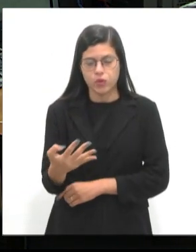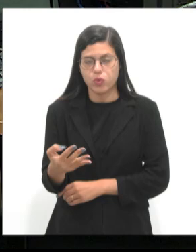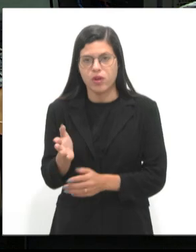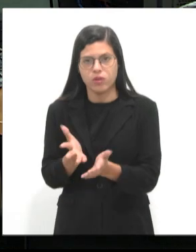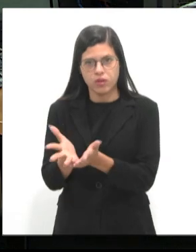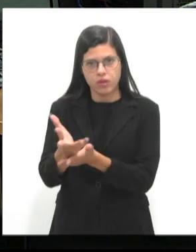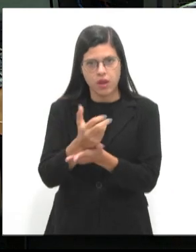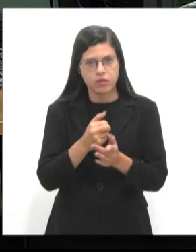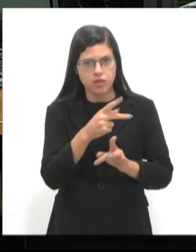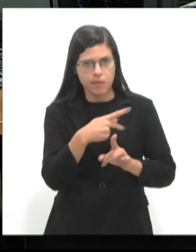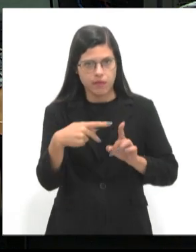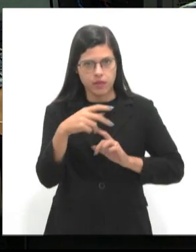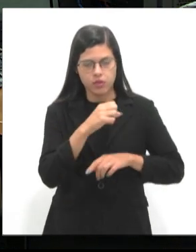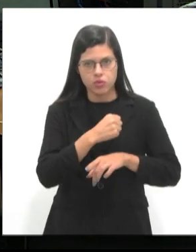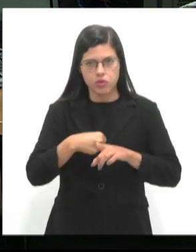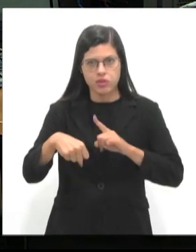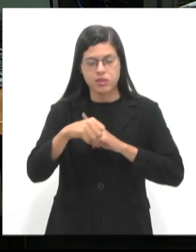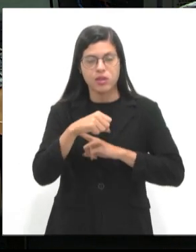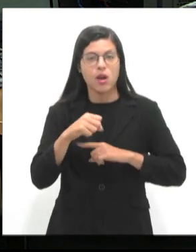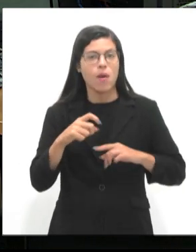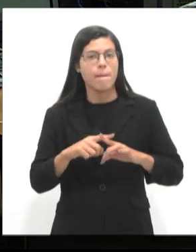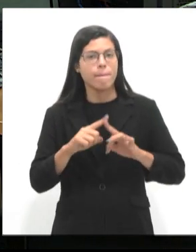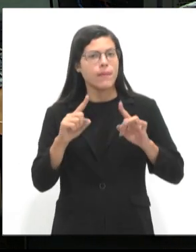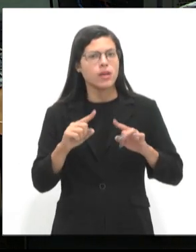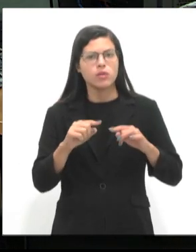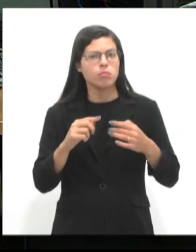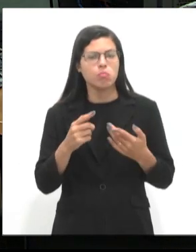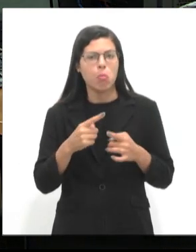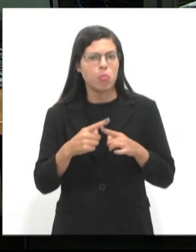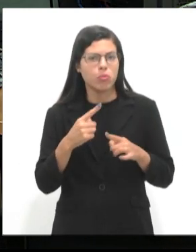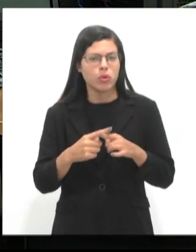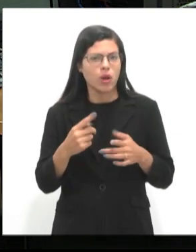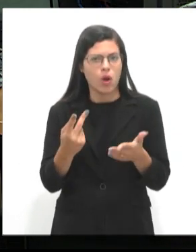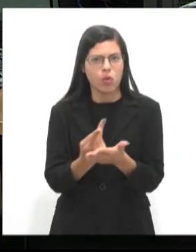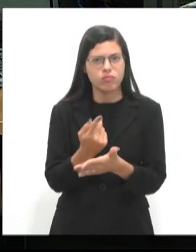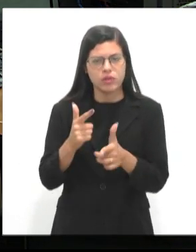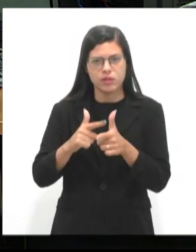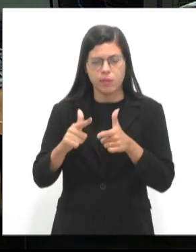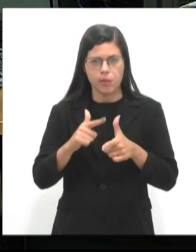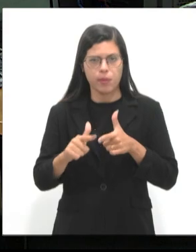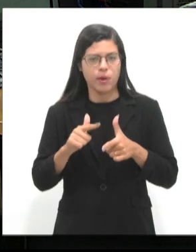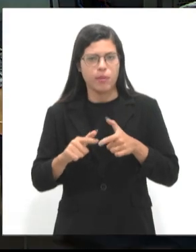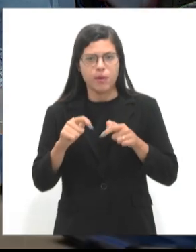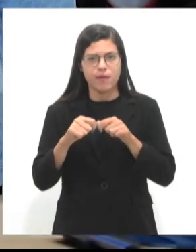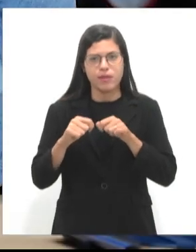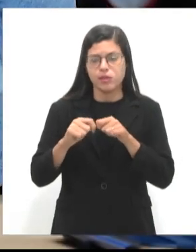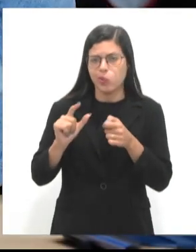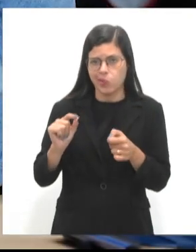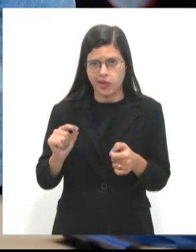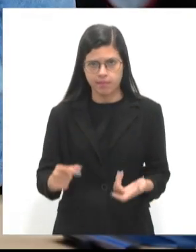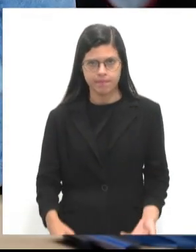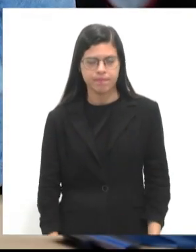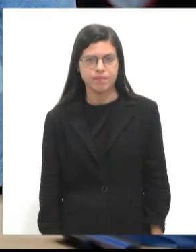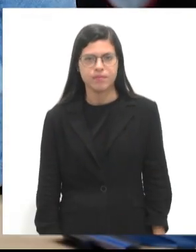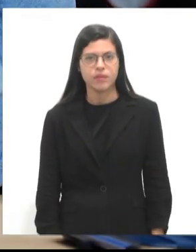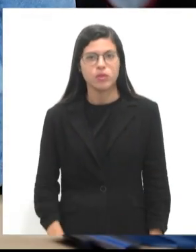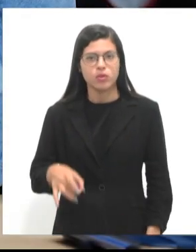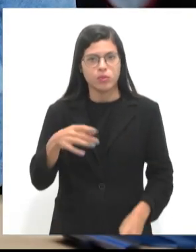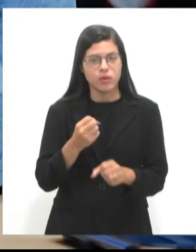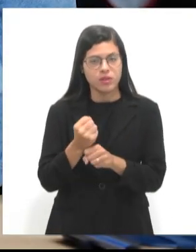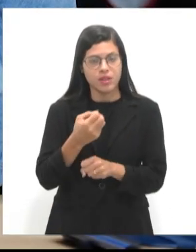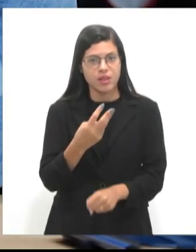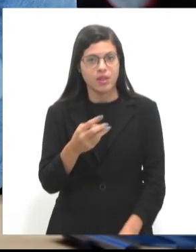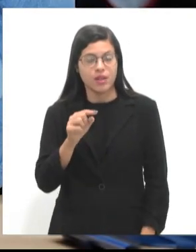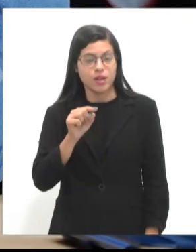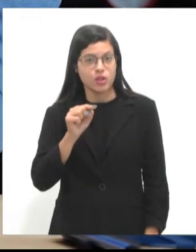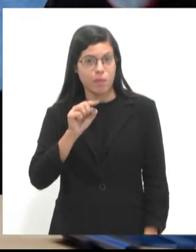da Previdência Social. Mas quais são as causas desse problema e o que fazer? No último ano, mais de 3,5 milhões